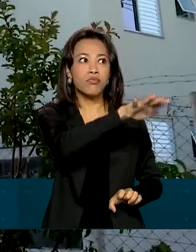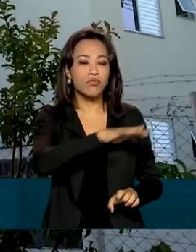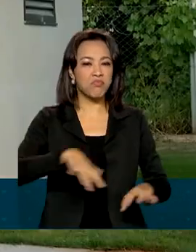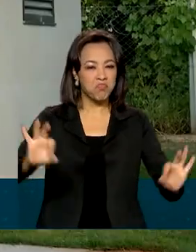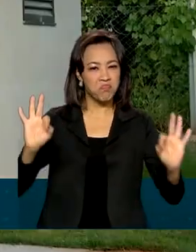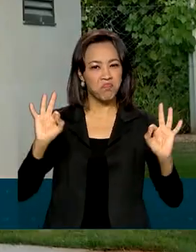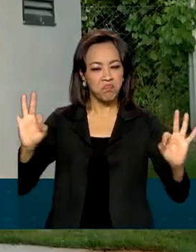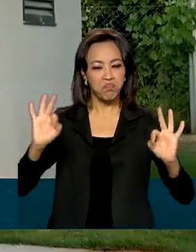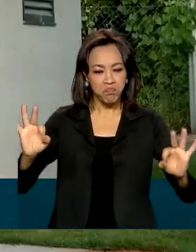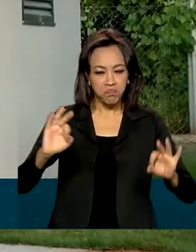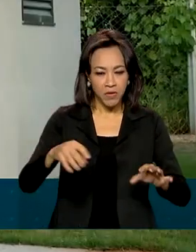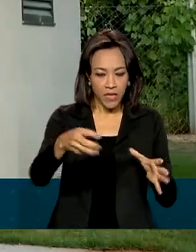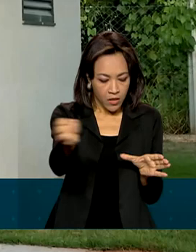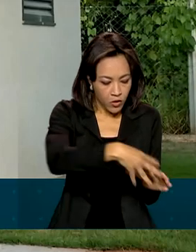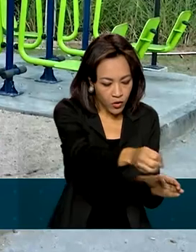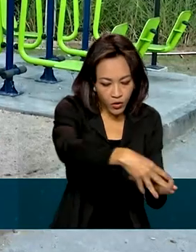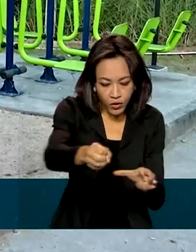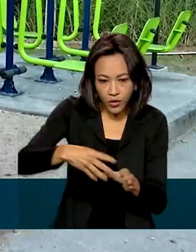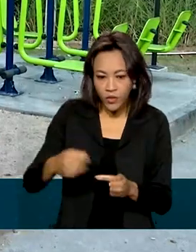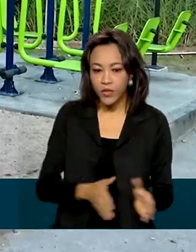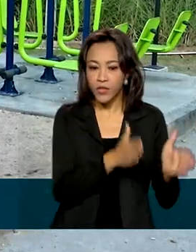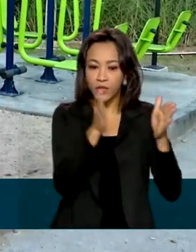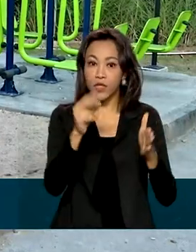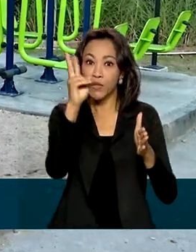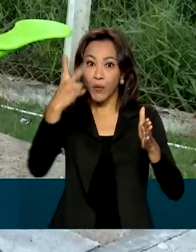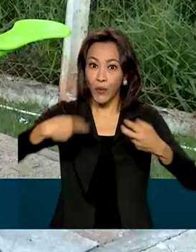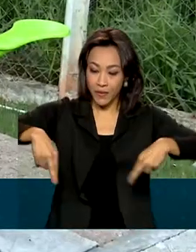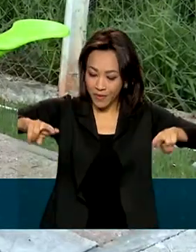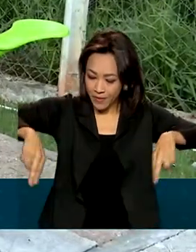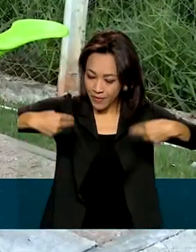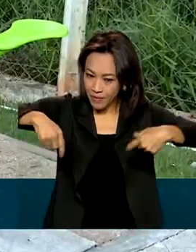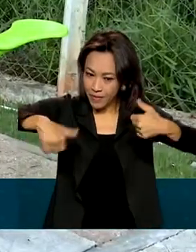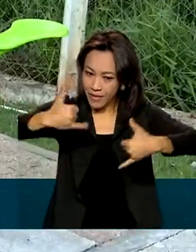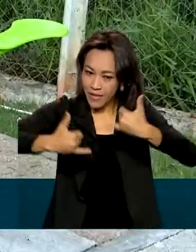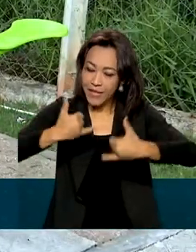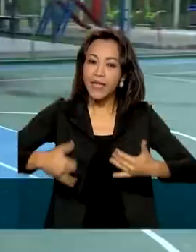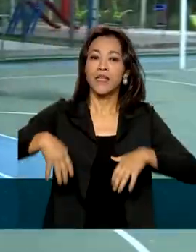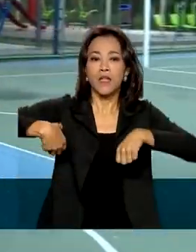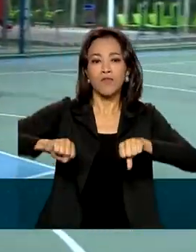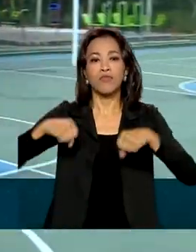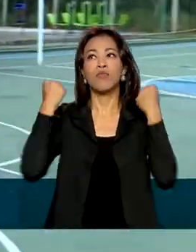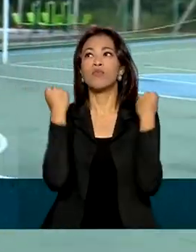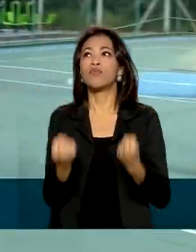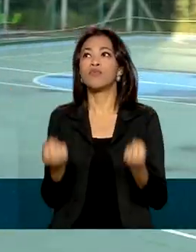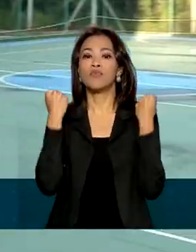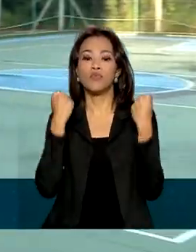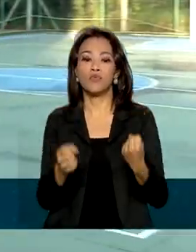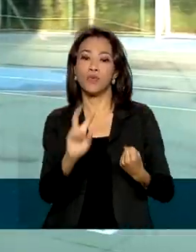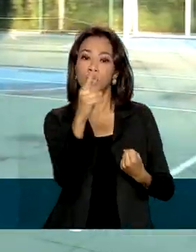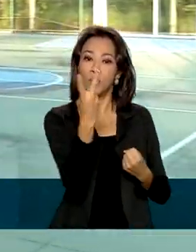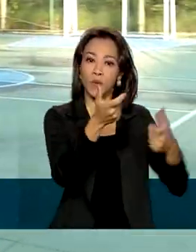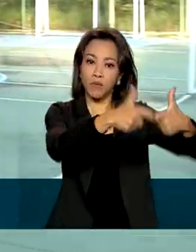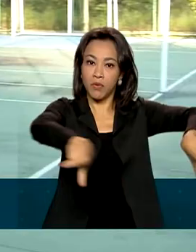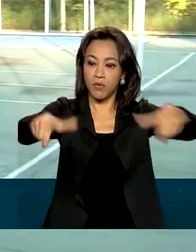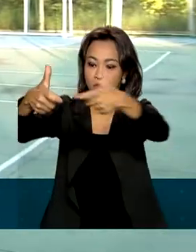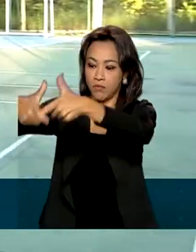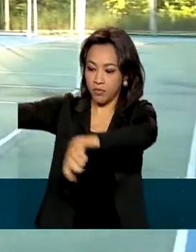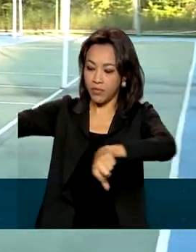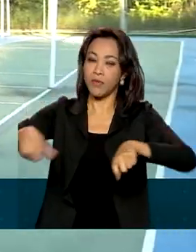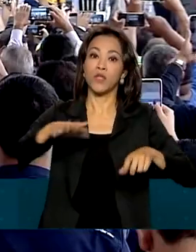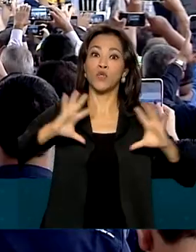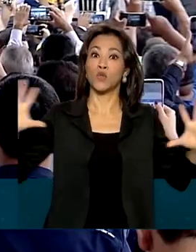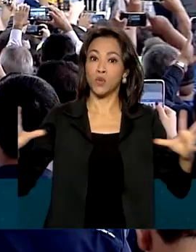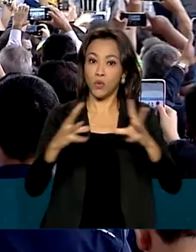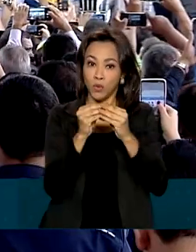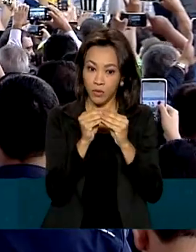Pavimentação, coleta seletiva de lixo, dois playgrounds, aparelhos de ginástica e duas quadras poliesportivas. Ao